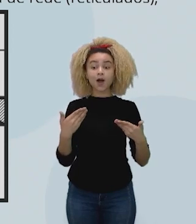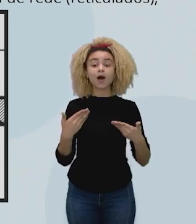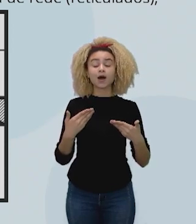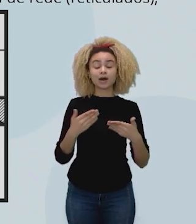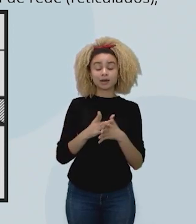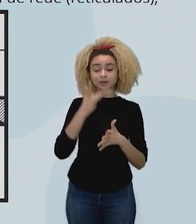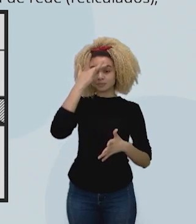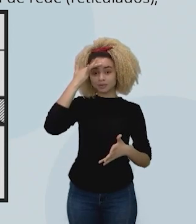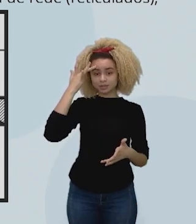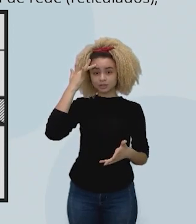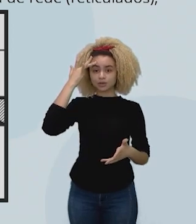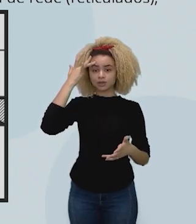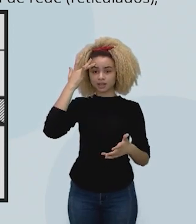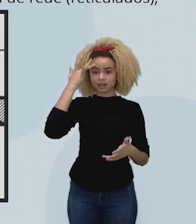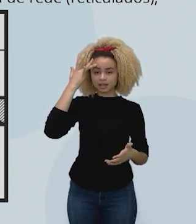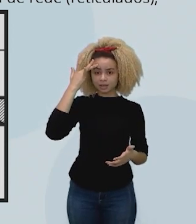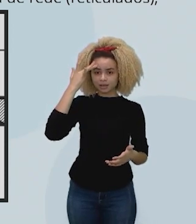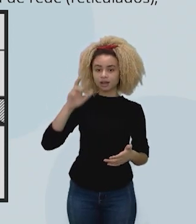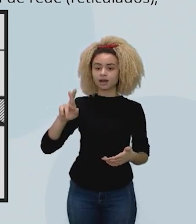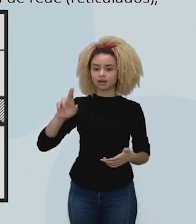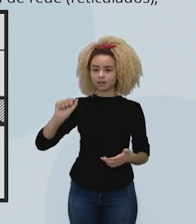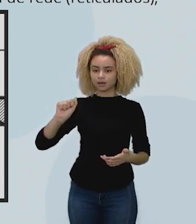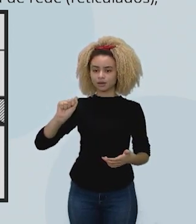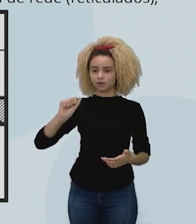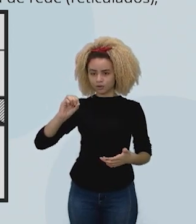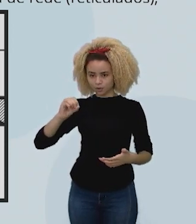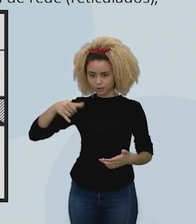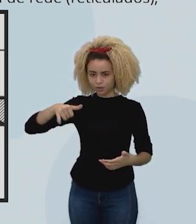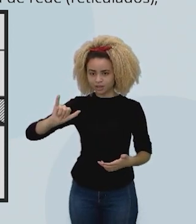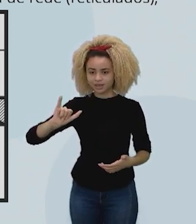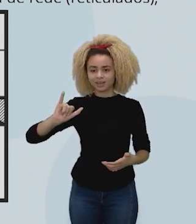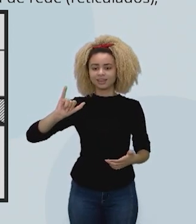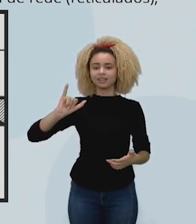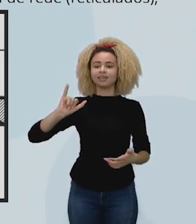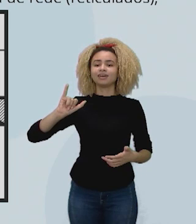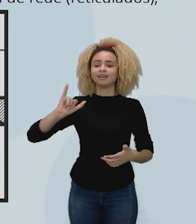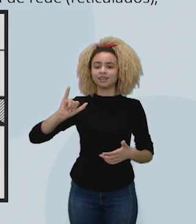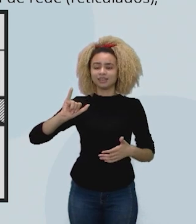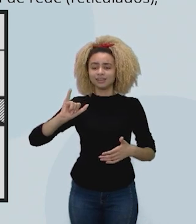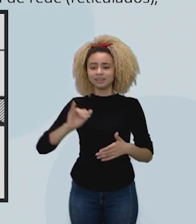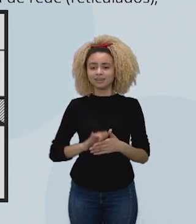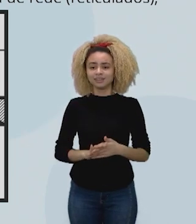Roy Lichtenstein, tá? O Roy Lichtenstein, gente, ele cria, né,